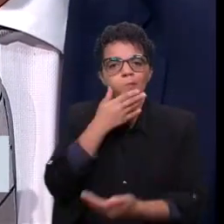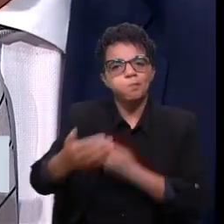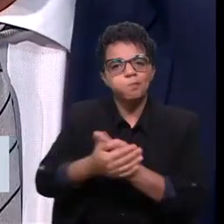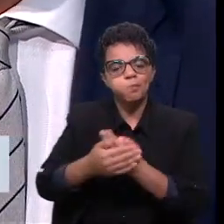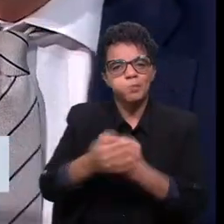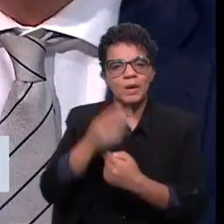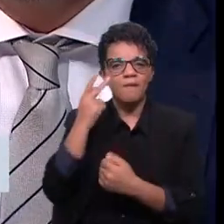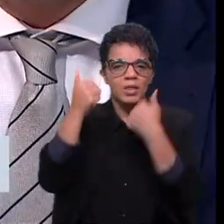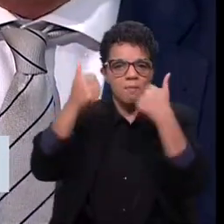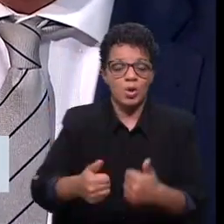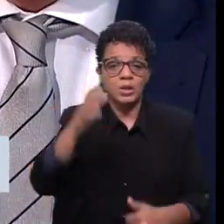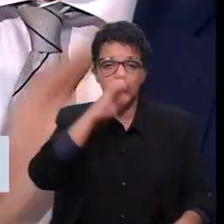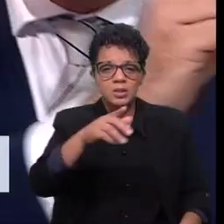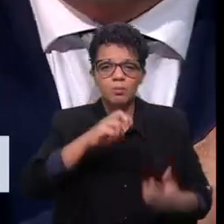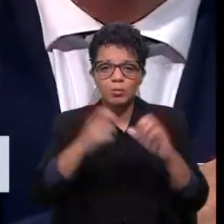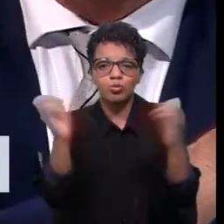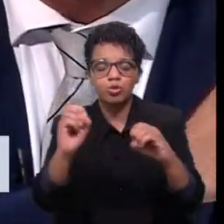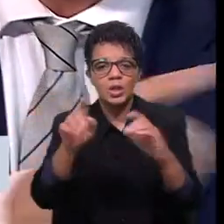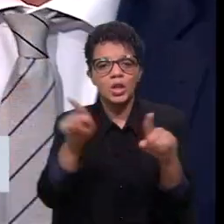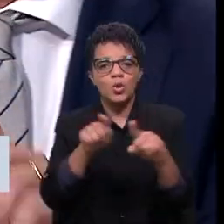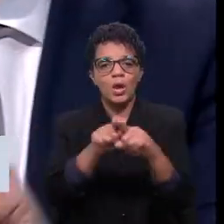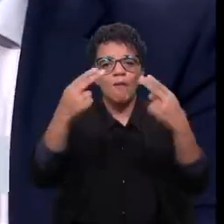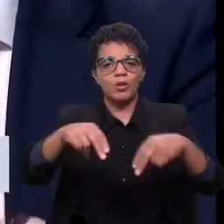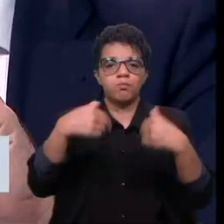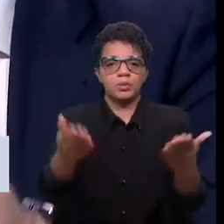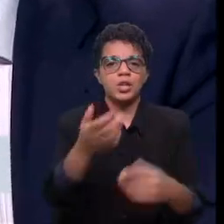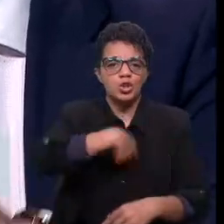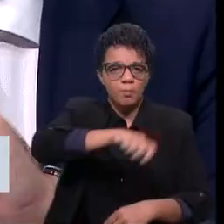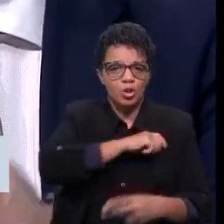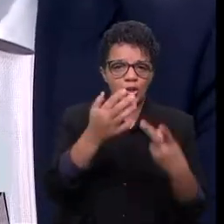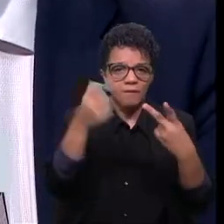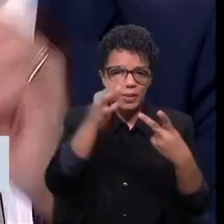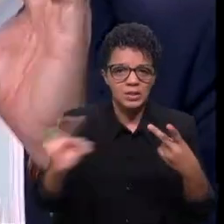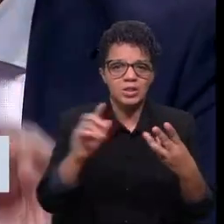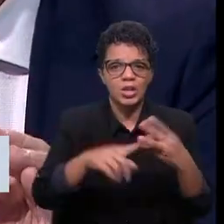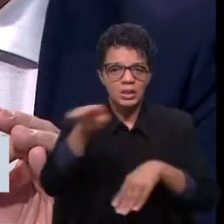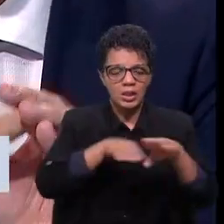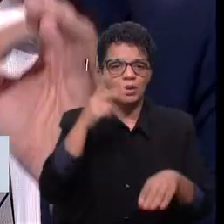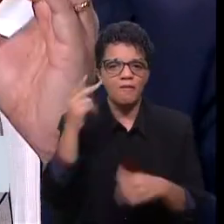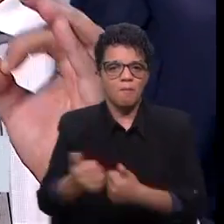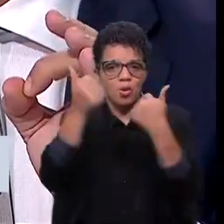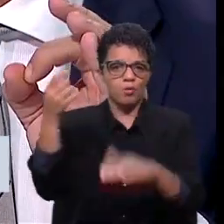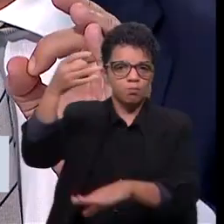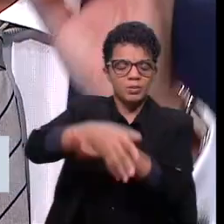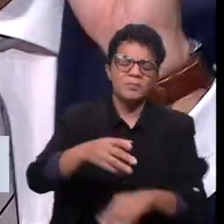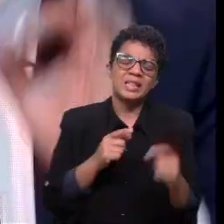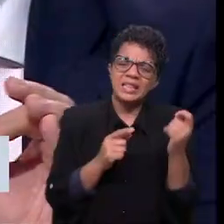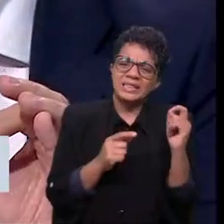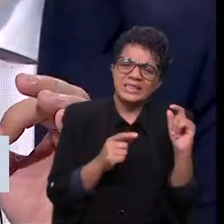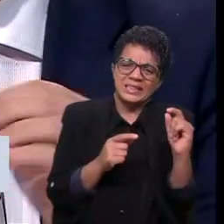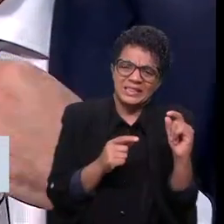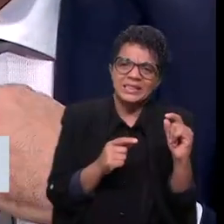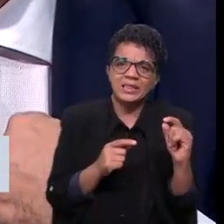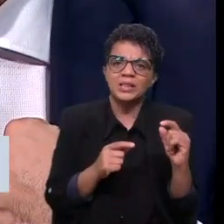um bocadinho de vida melhor se o Luís não se importa de passar a fronteira e ver espanhis Fran italianos a viver muito dear com